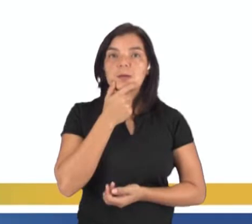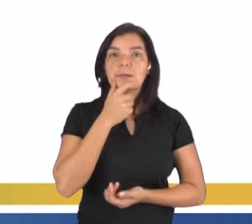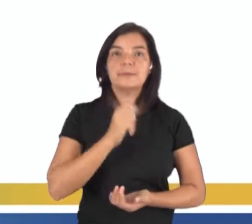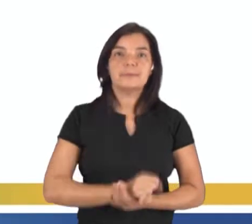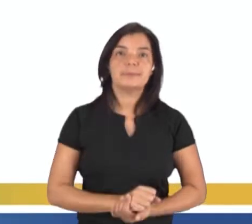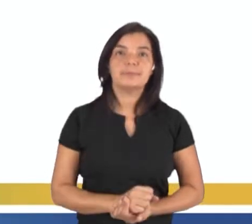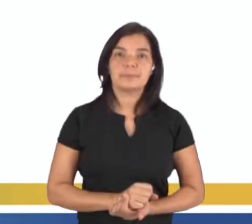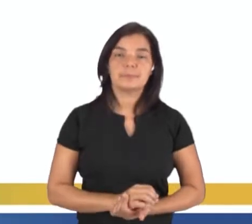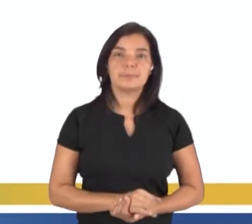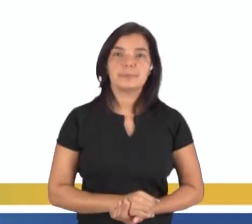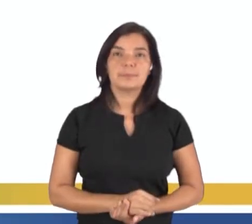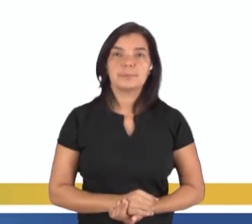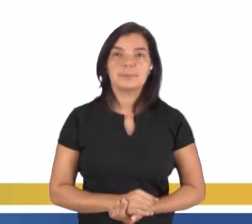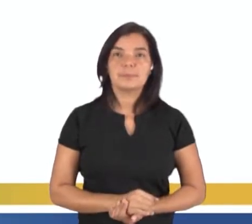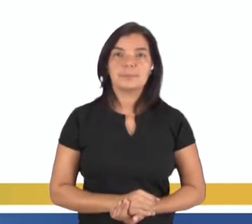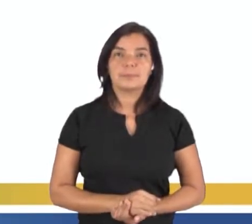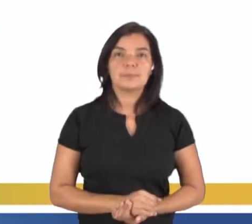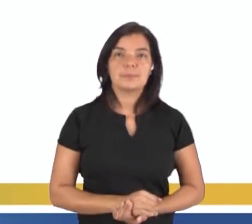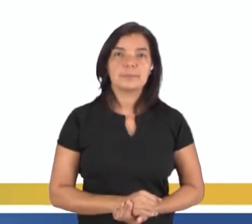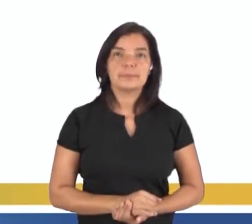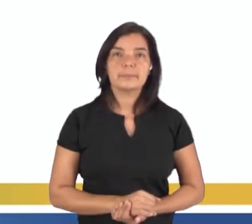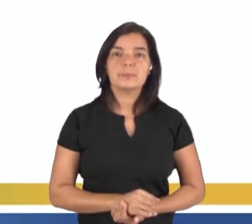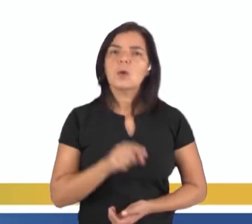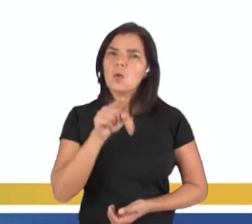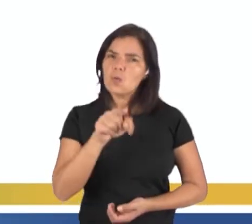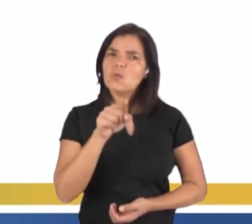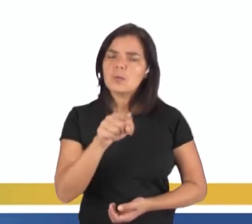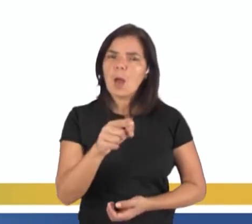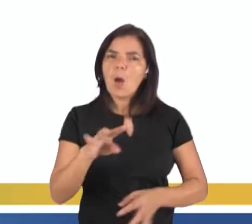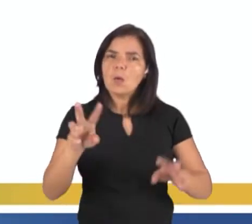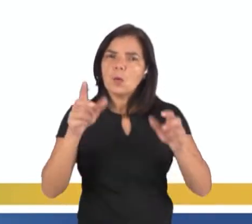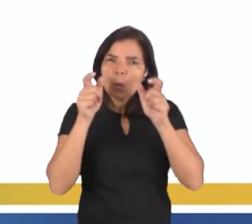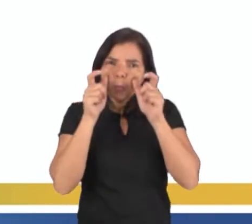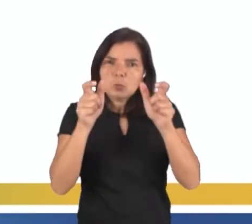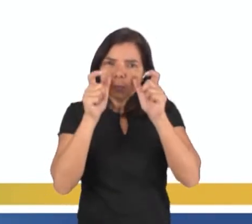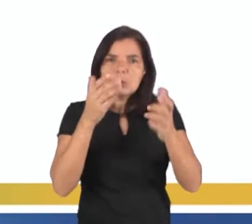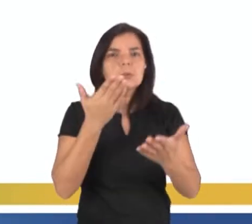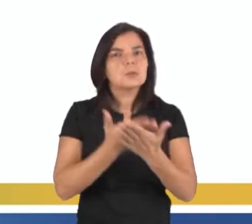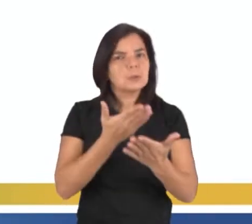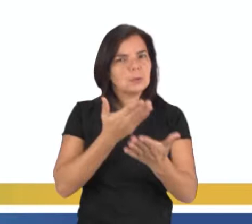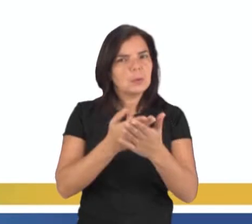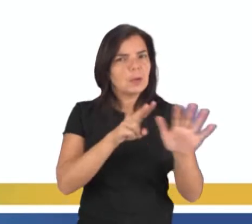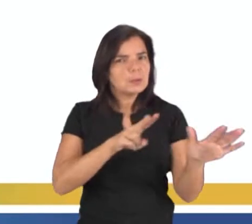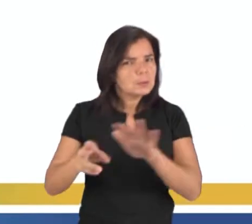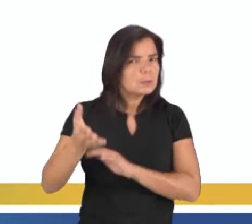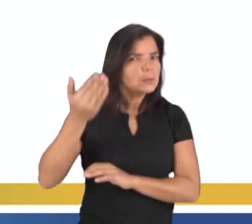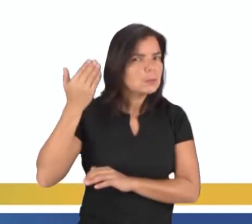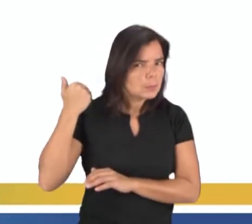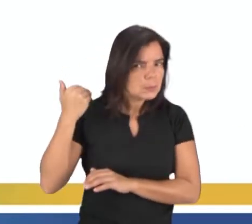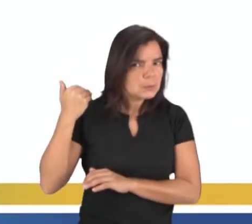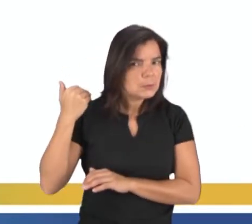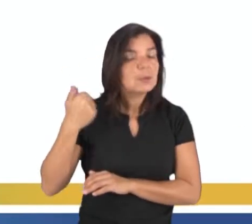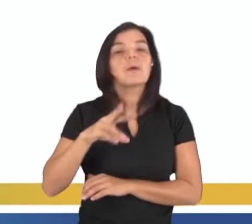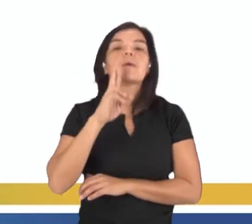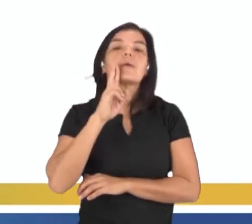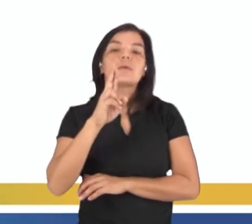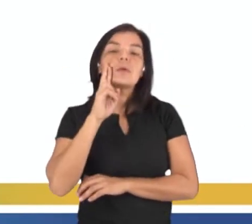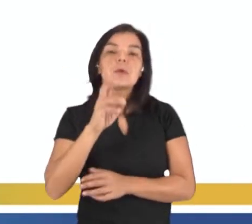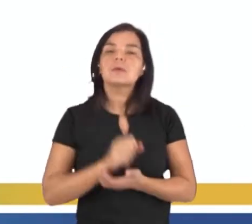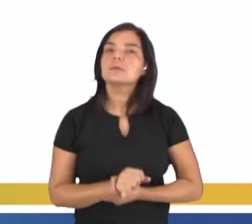attention to the class last week? Você estava prestando atenção à aula na semana passada?